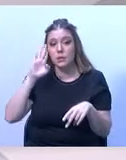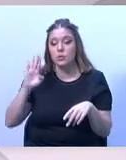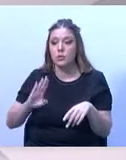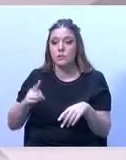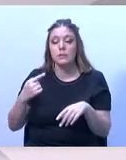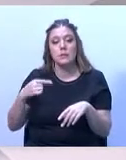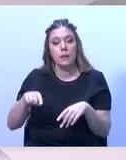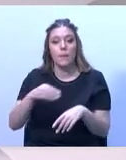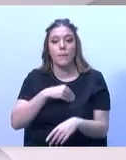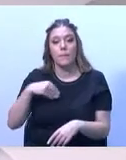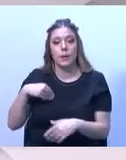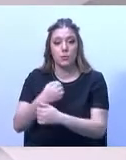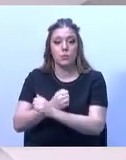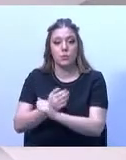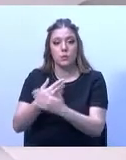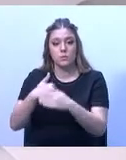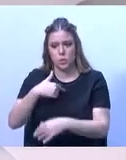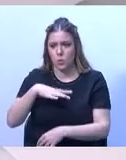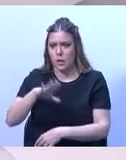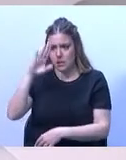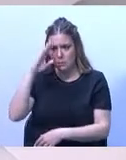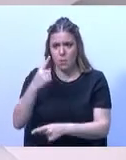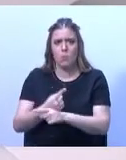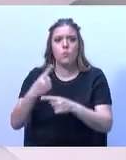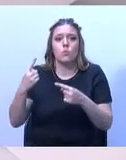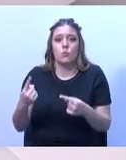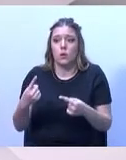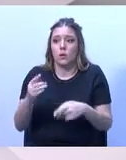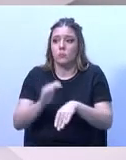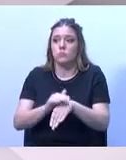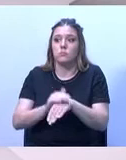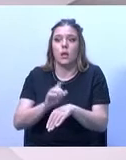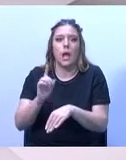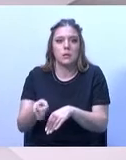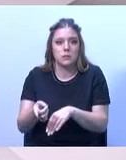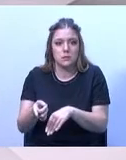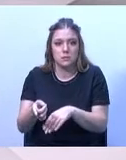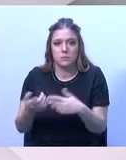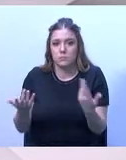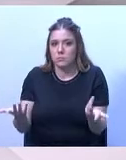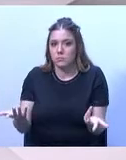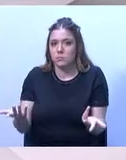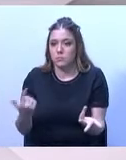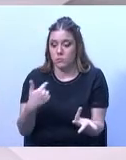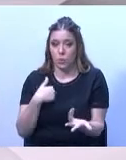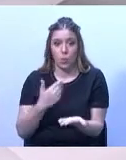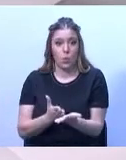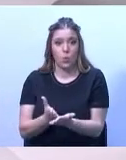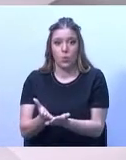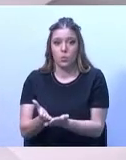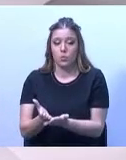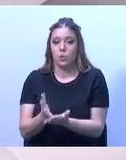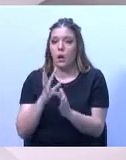para uma consulta para eles. Mas eu queria saber o motivo. Por que motivo continua-me a